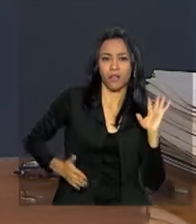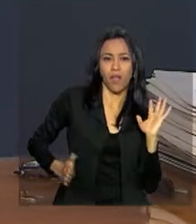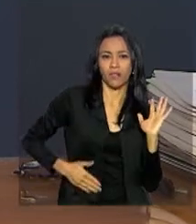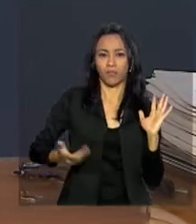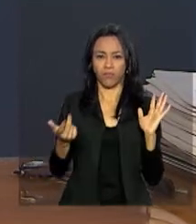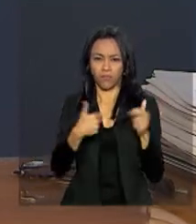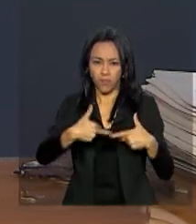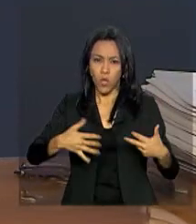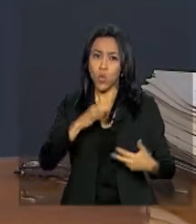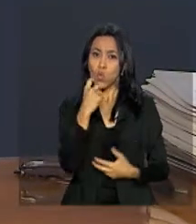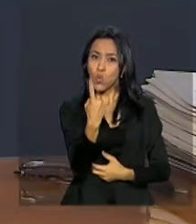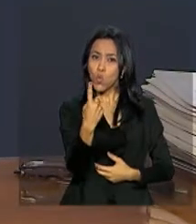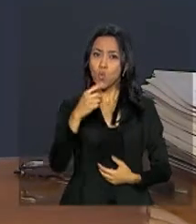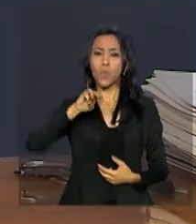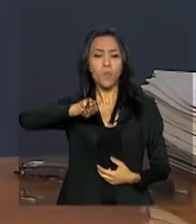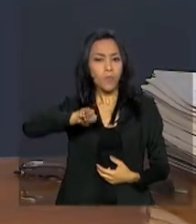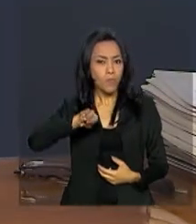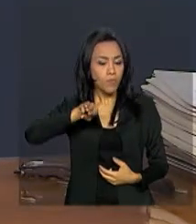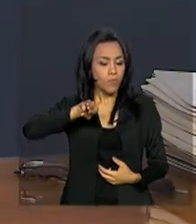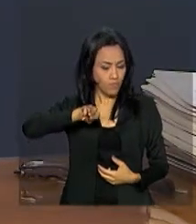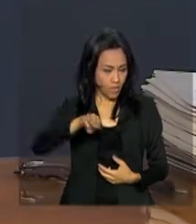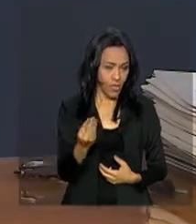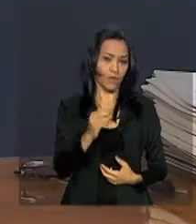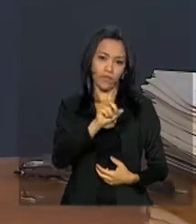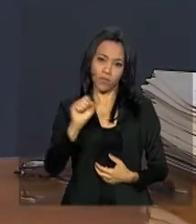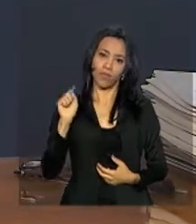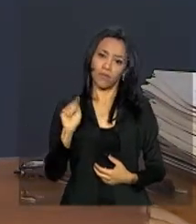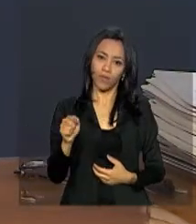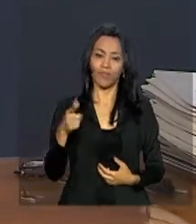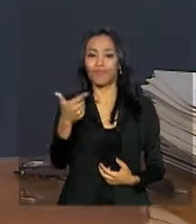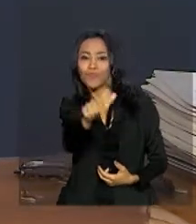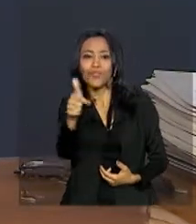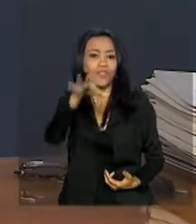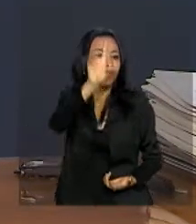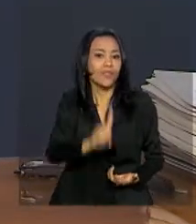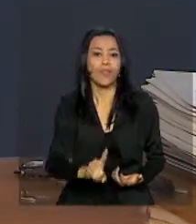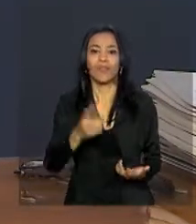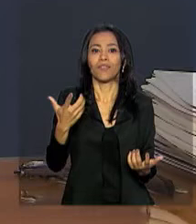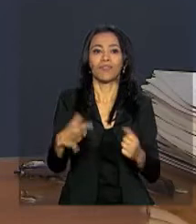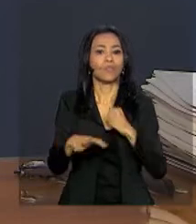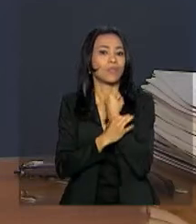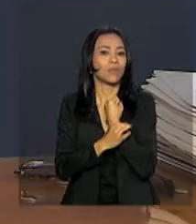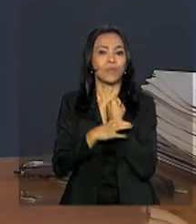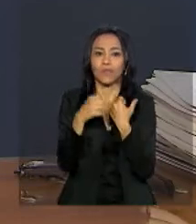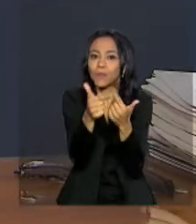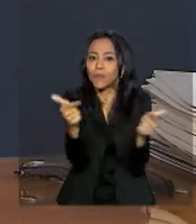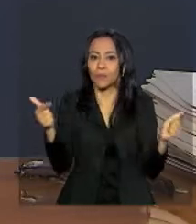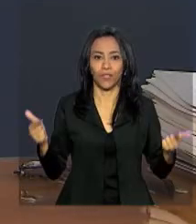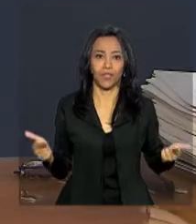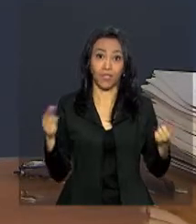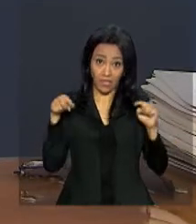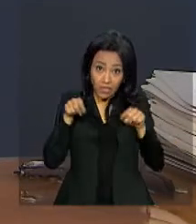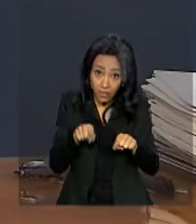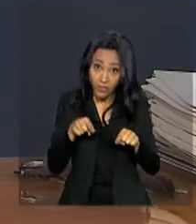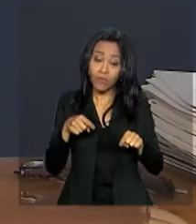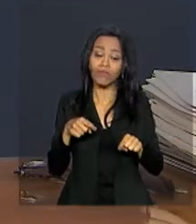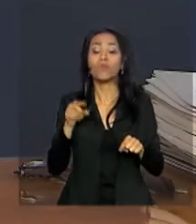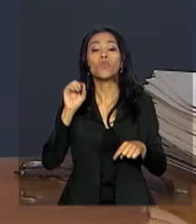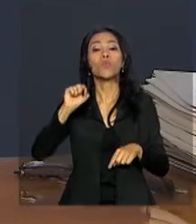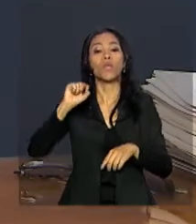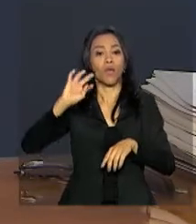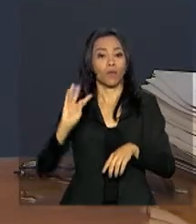1 milhão e 100 mil cariocas viviam em um estado de exceção, onde eles não tinham direitos e garantias constitucionais. Isso tudo levou, então,